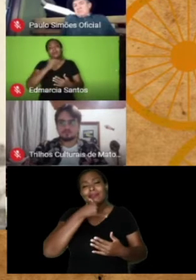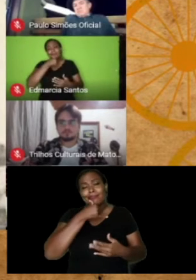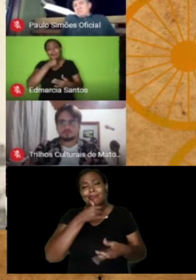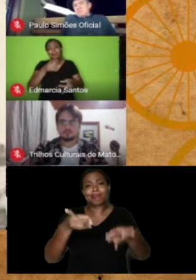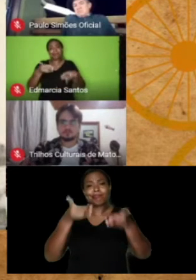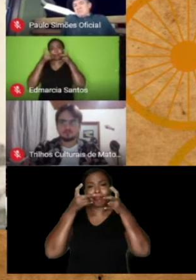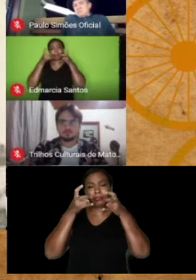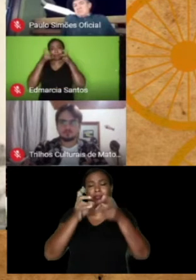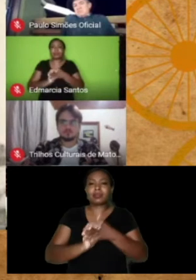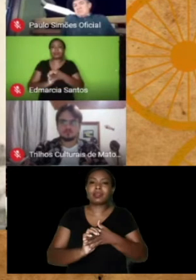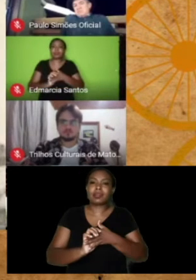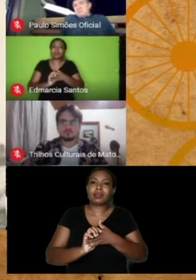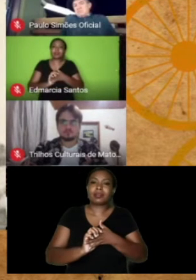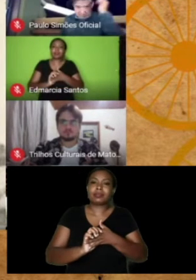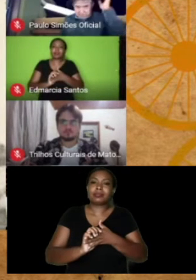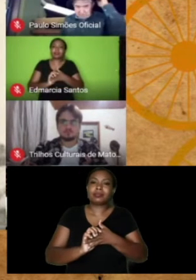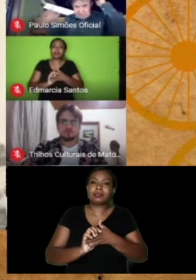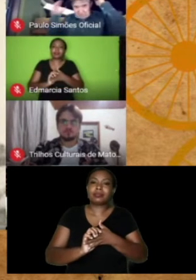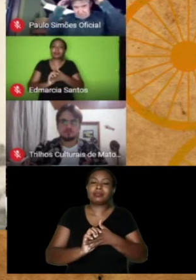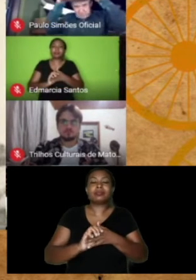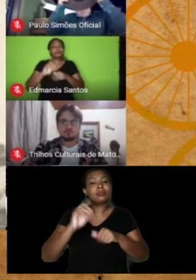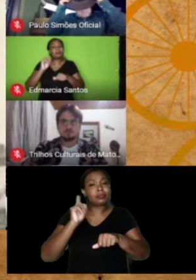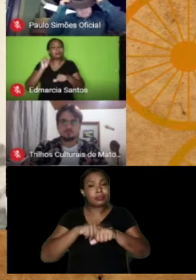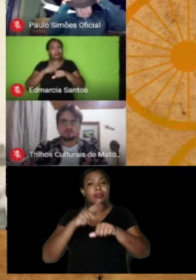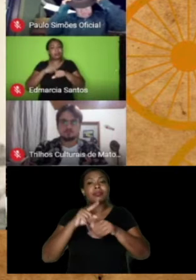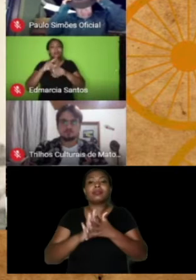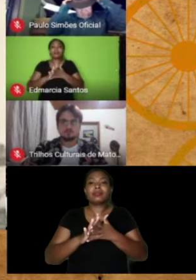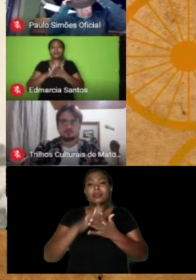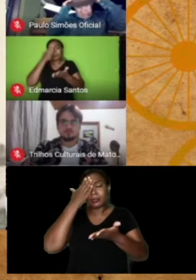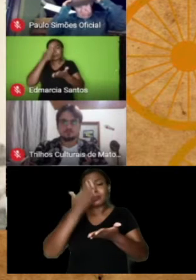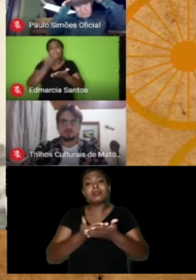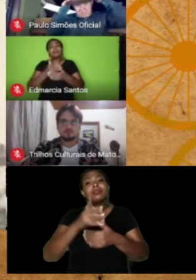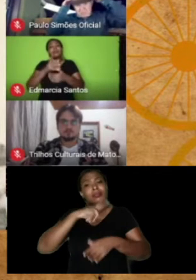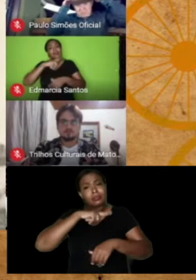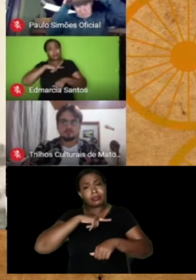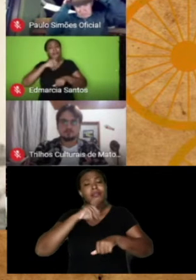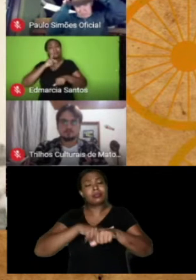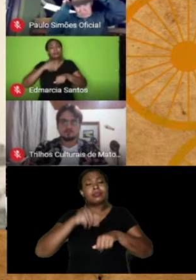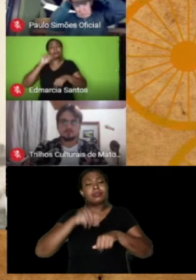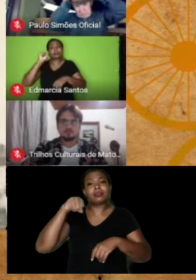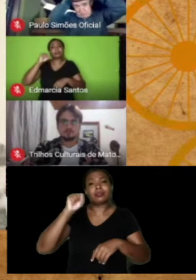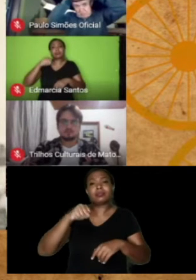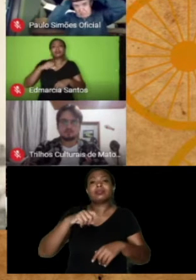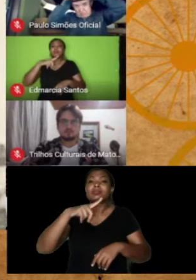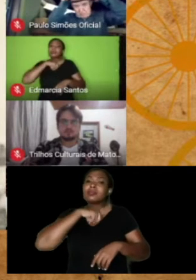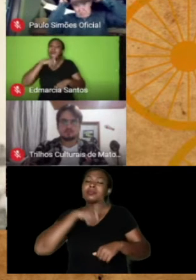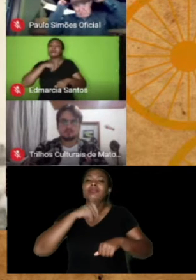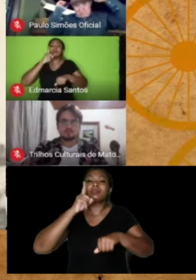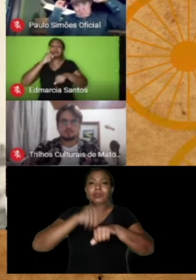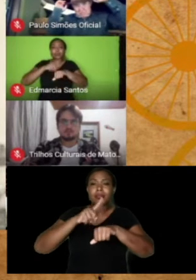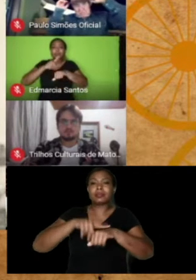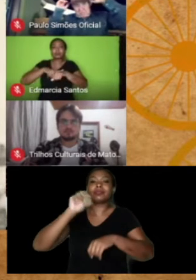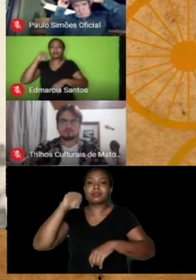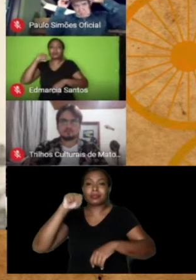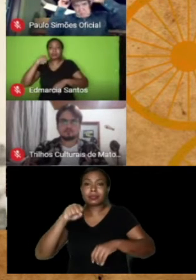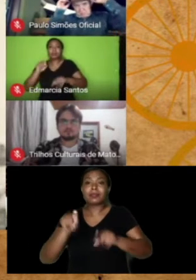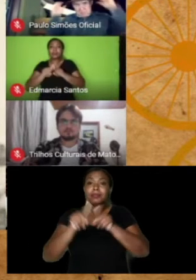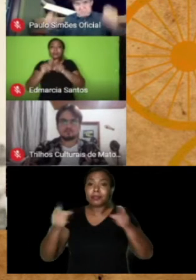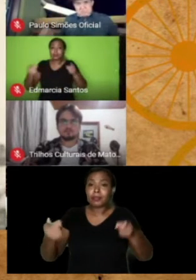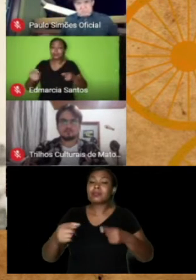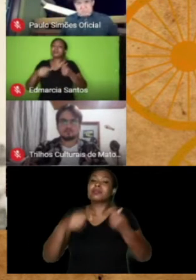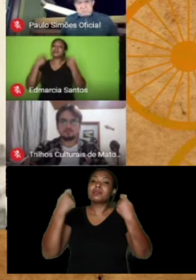Então, há tempo, eu acredito que ainda há tempo, sim. Acho que a gente tem um tempo. Só que nós